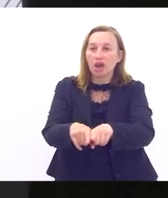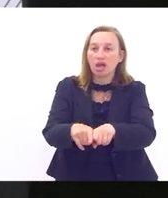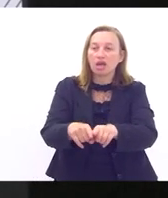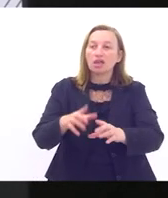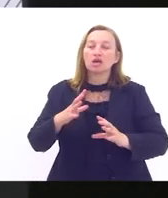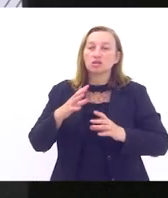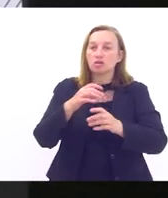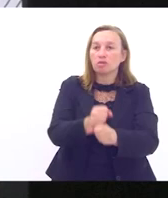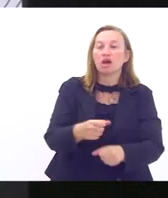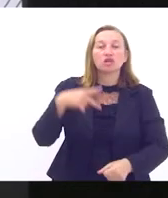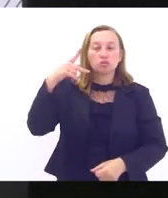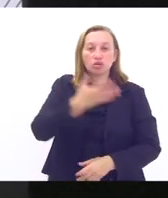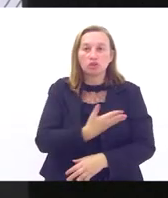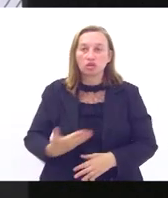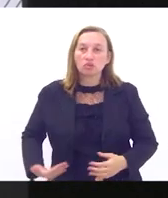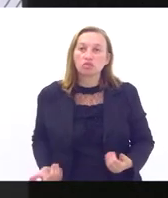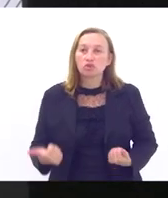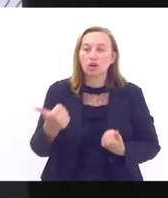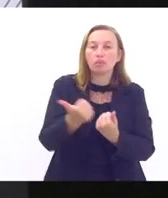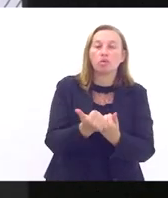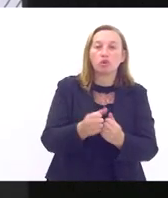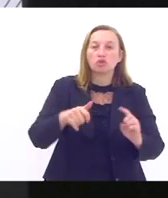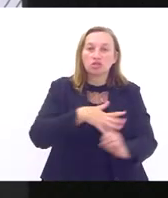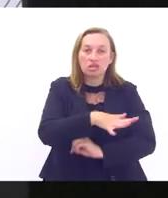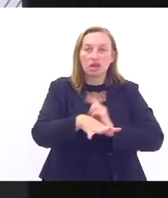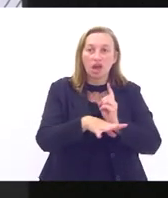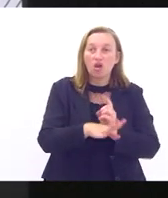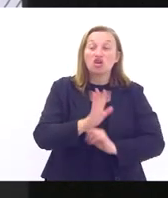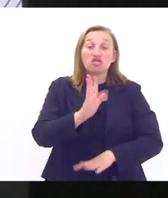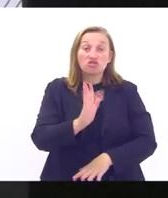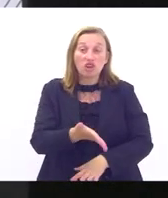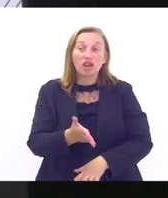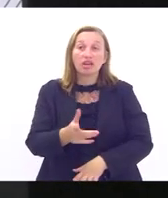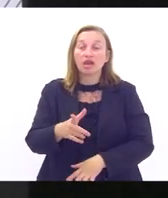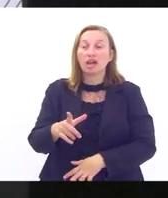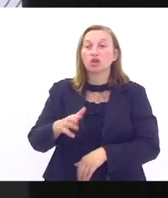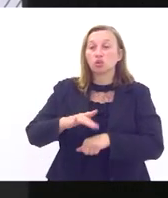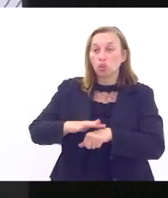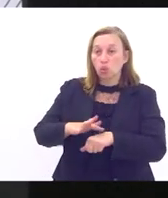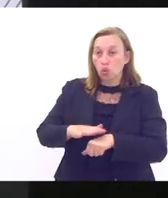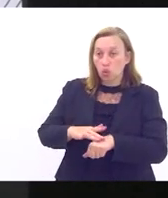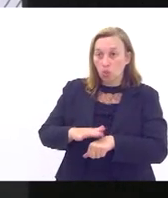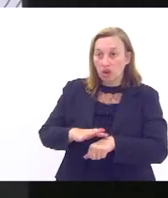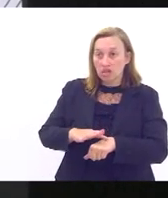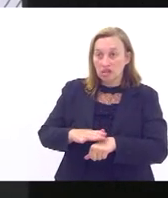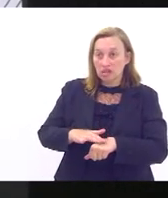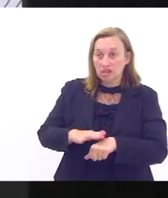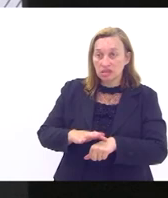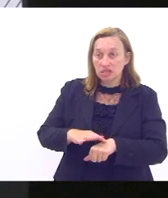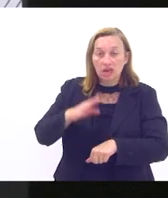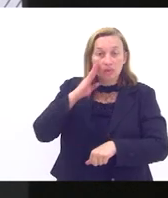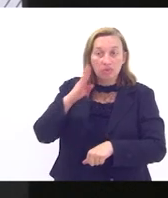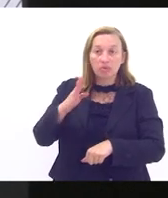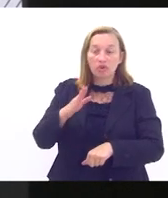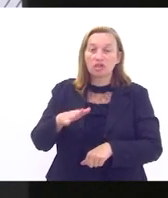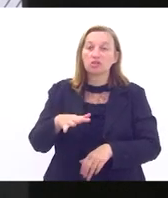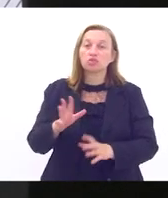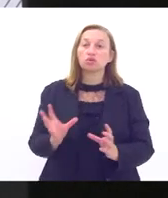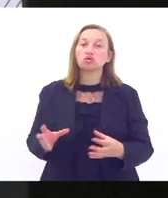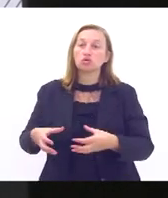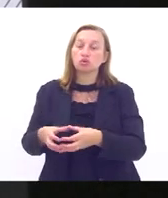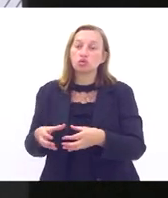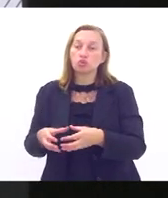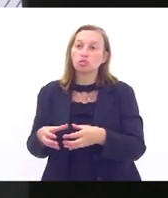essas políticas públicas de amparo social, né, já que a tuberculose orbita primordialmente nas classes sociais